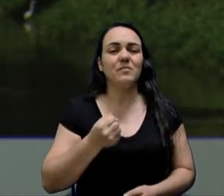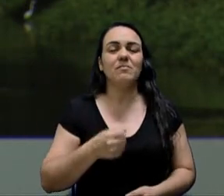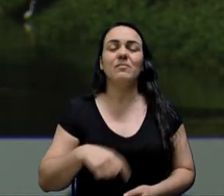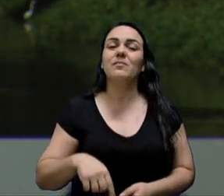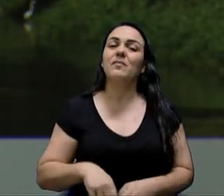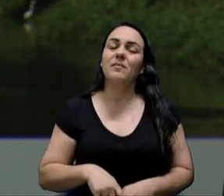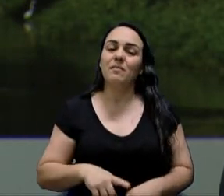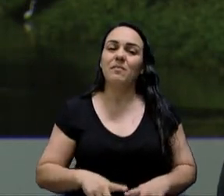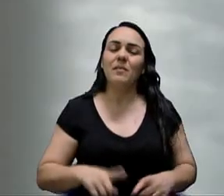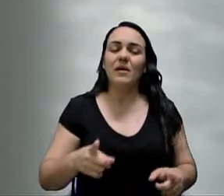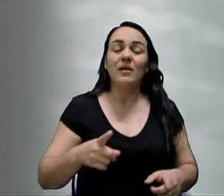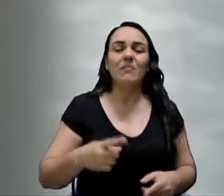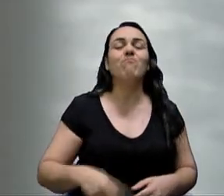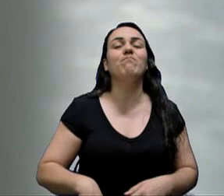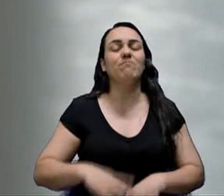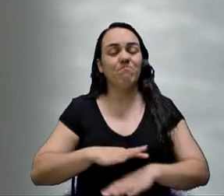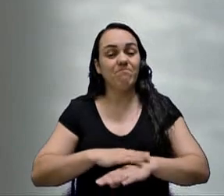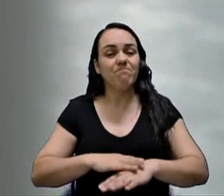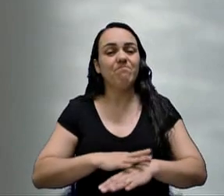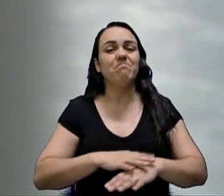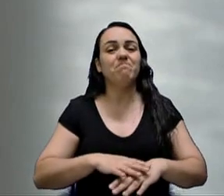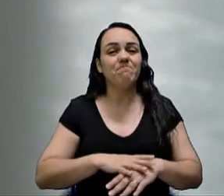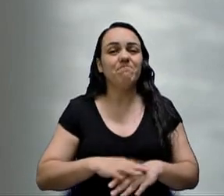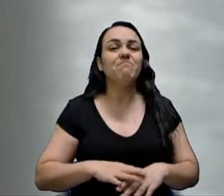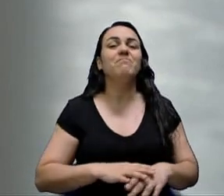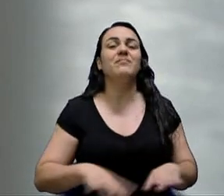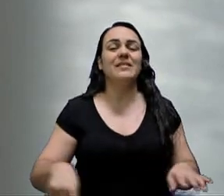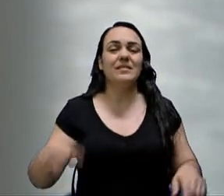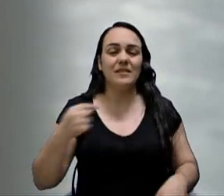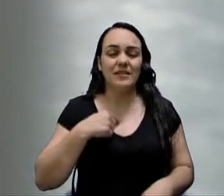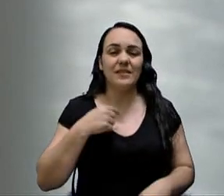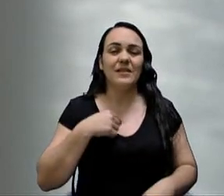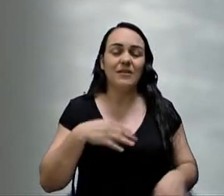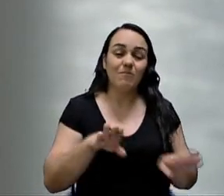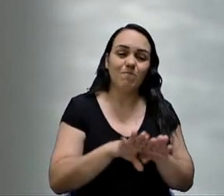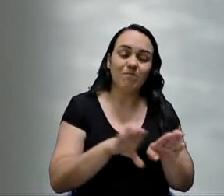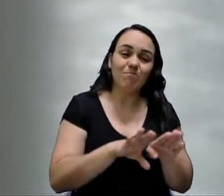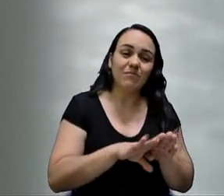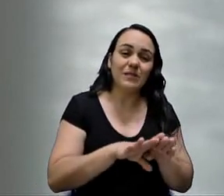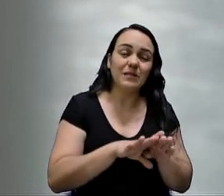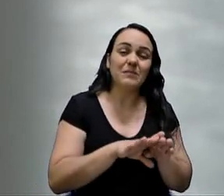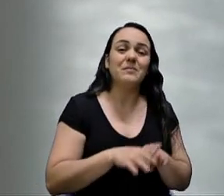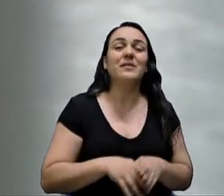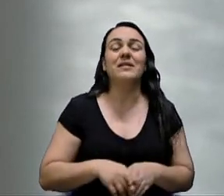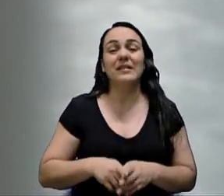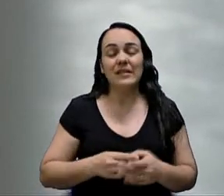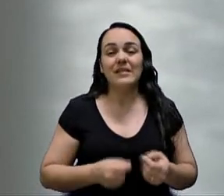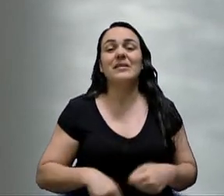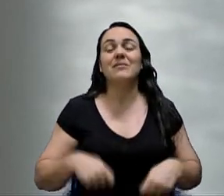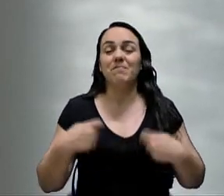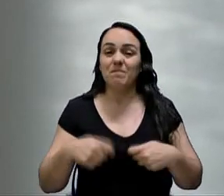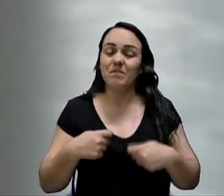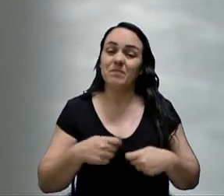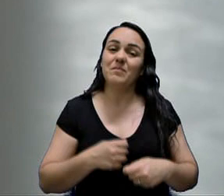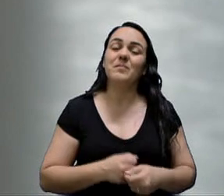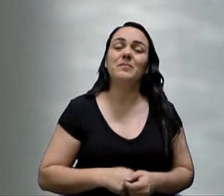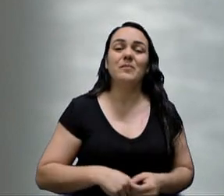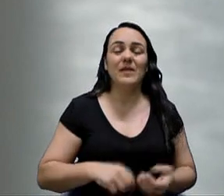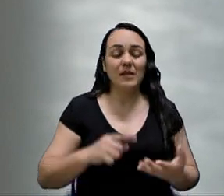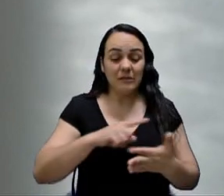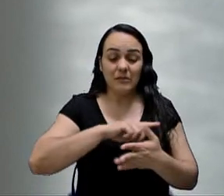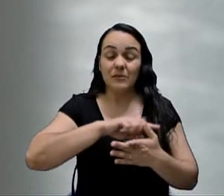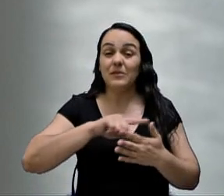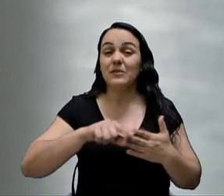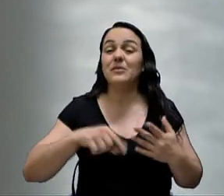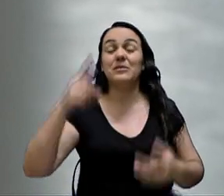sofreu de desidratação, e eu acho que eu também passei por esse período de desidratação nesses últimos dias,